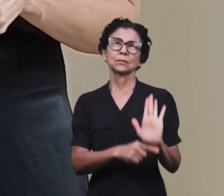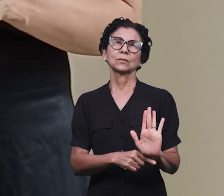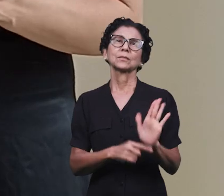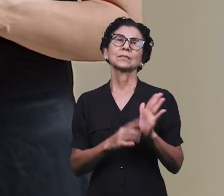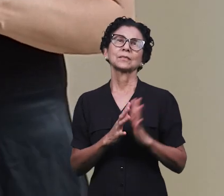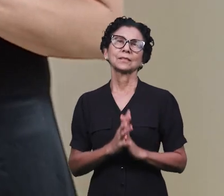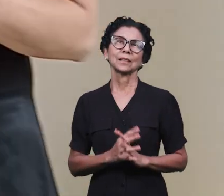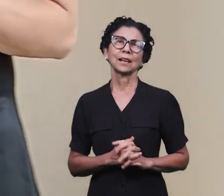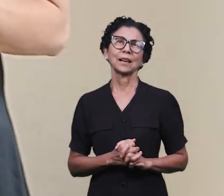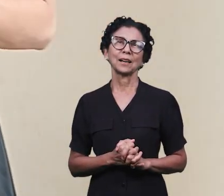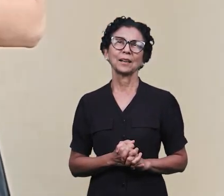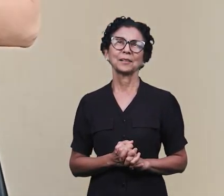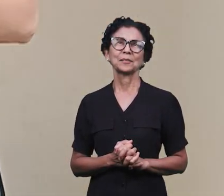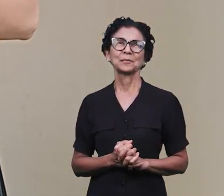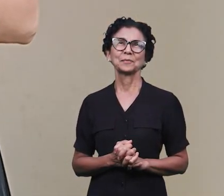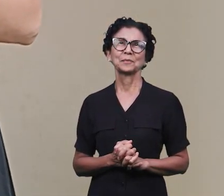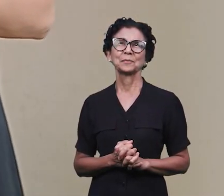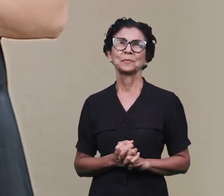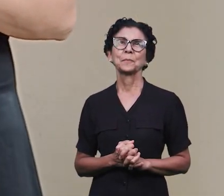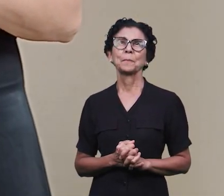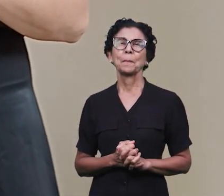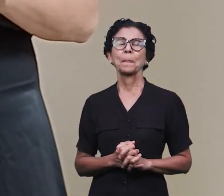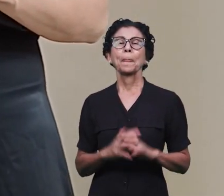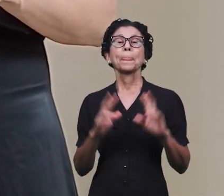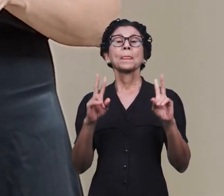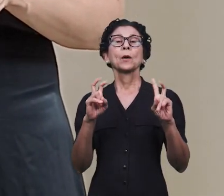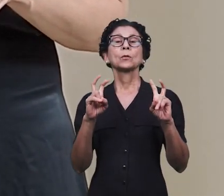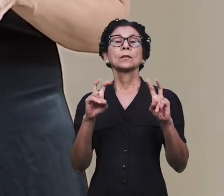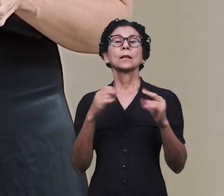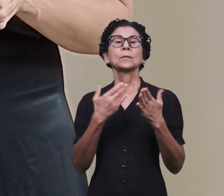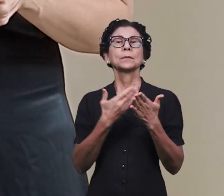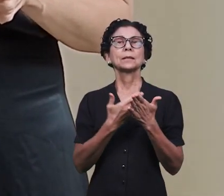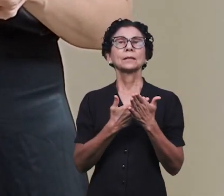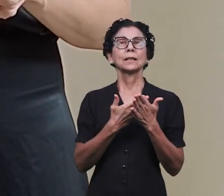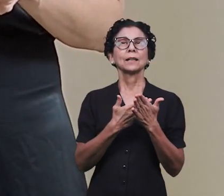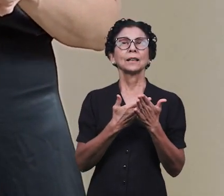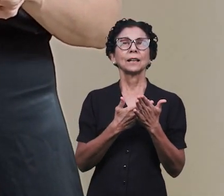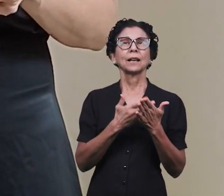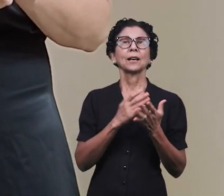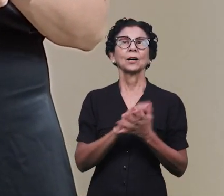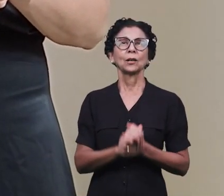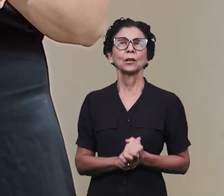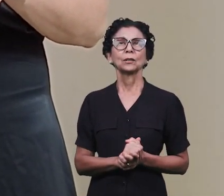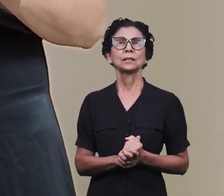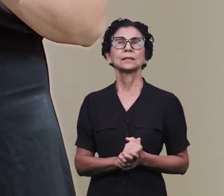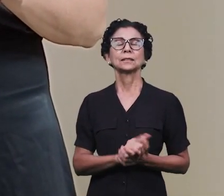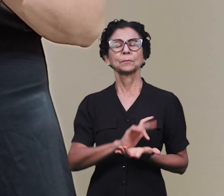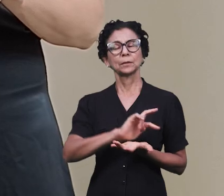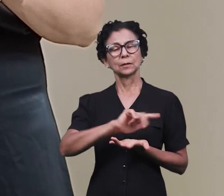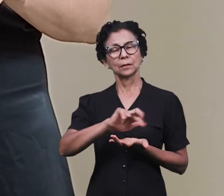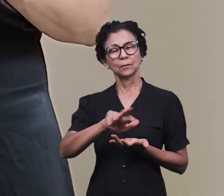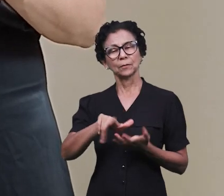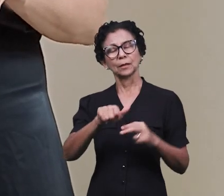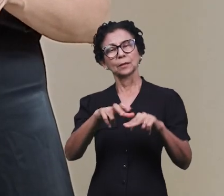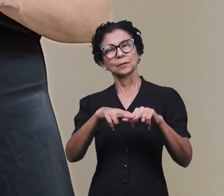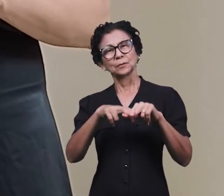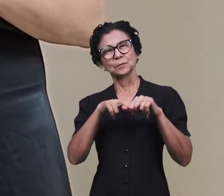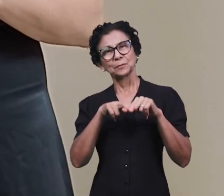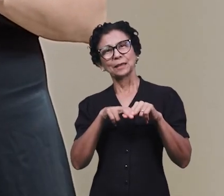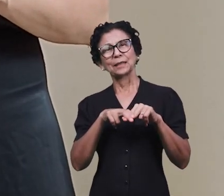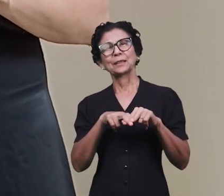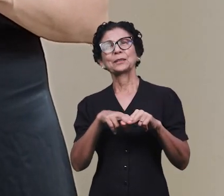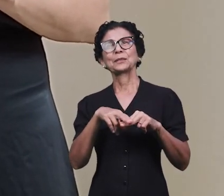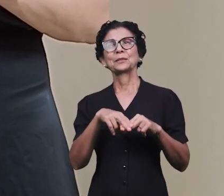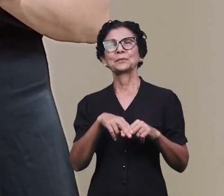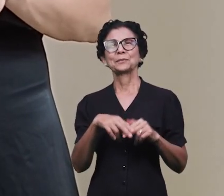vamos vencer através da palavra, como é o tema dessa aula. Os nossos recursos, eles estão na